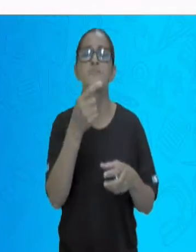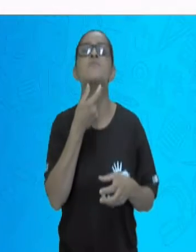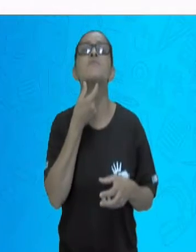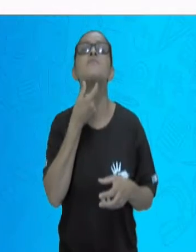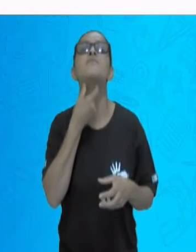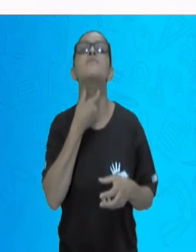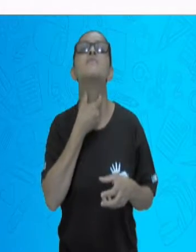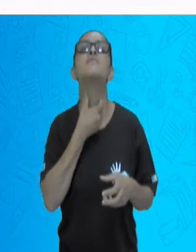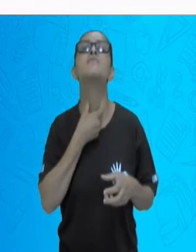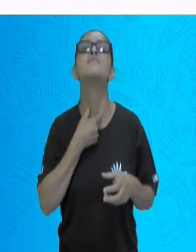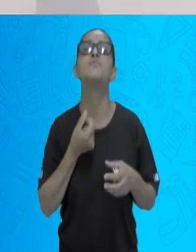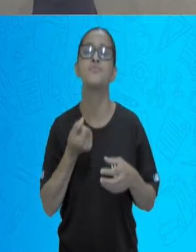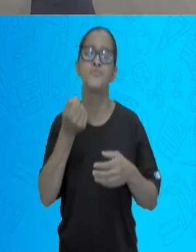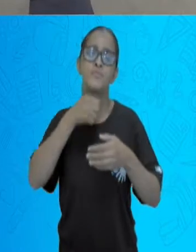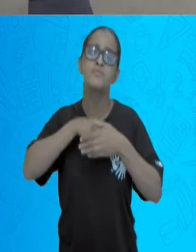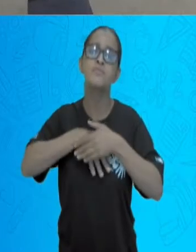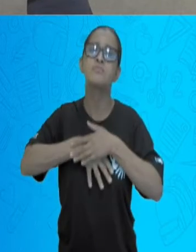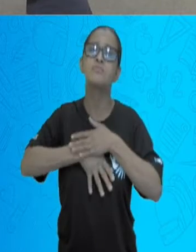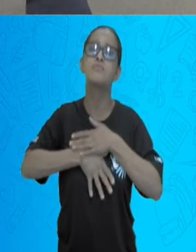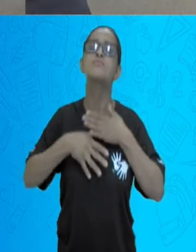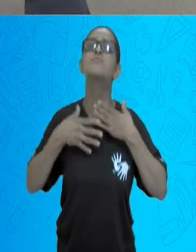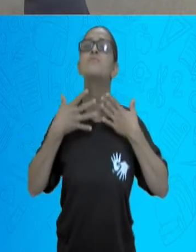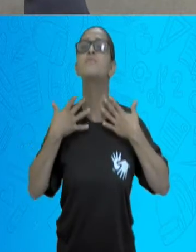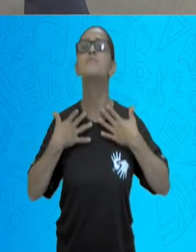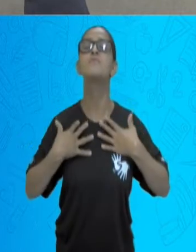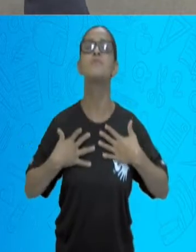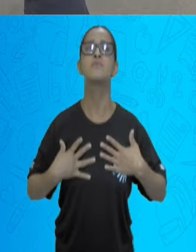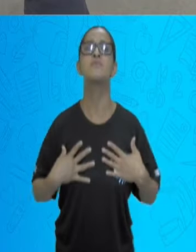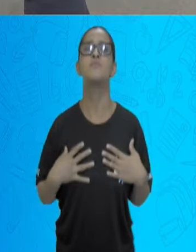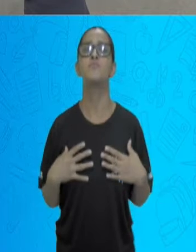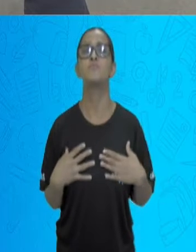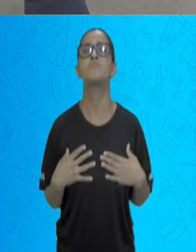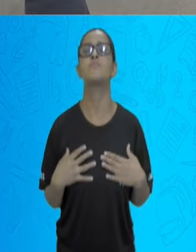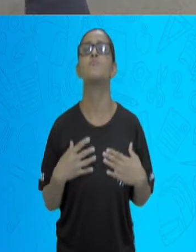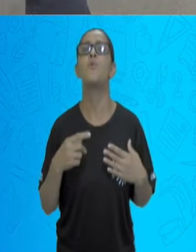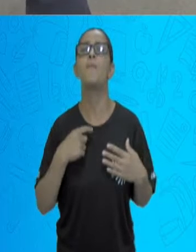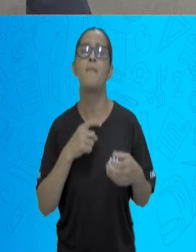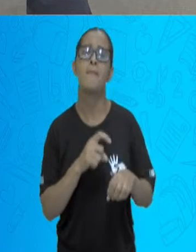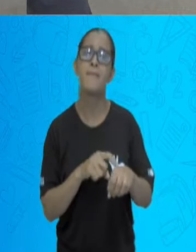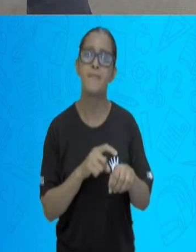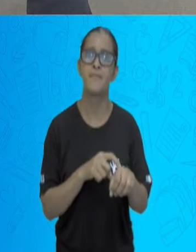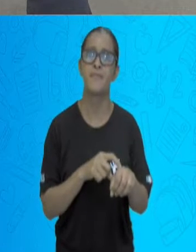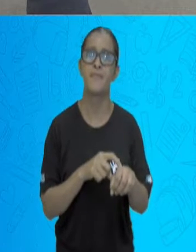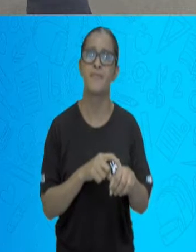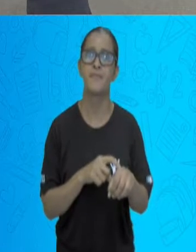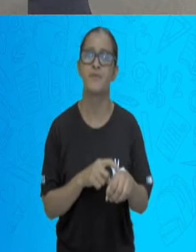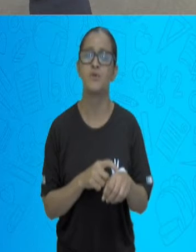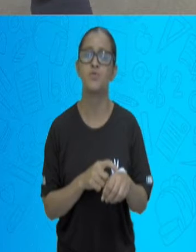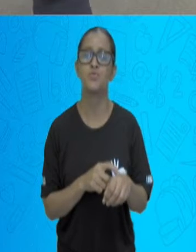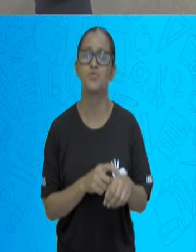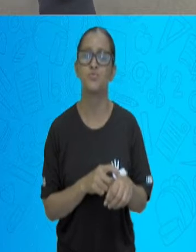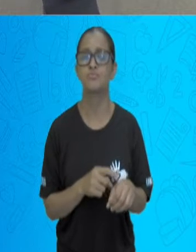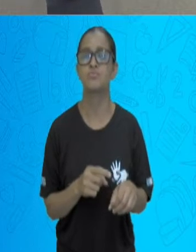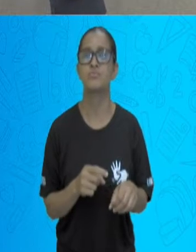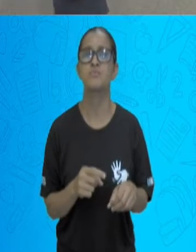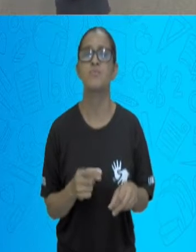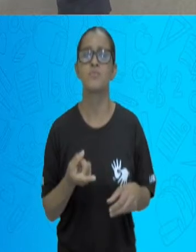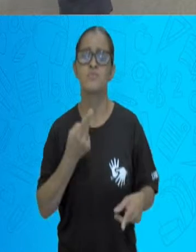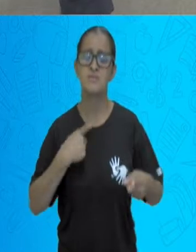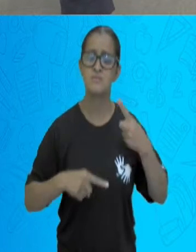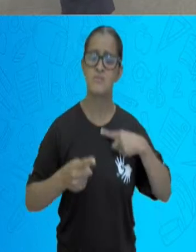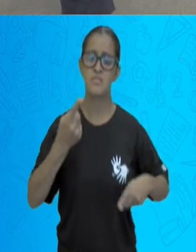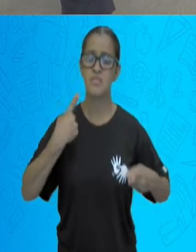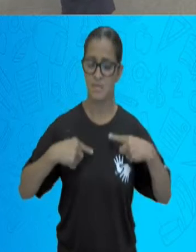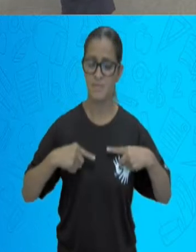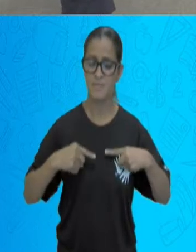faringe, que é aonde acontece a ligação entre o digestório e o respiratório. E